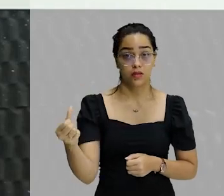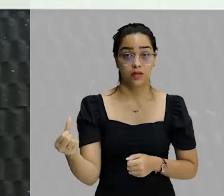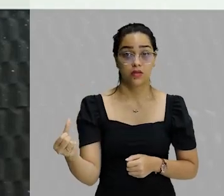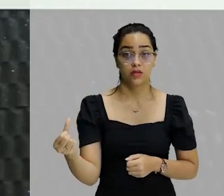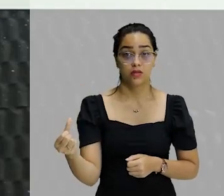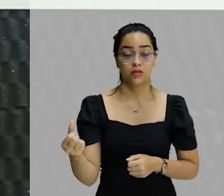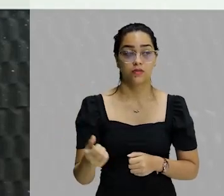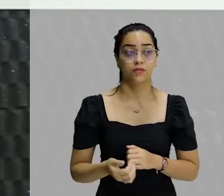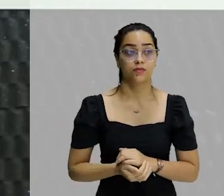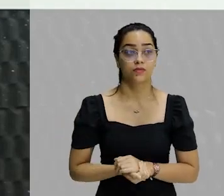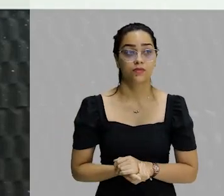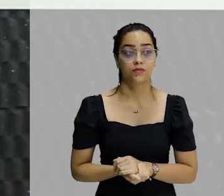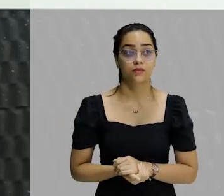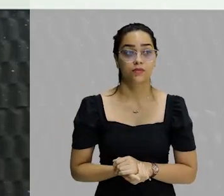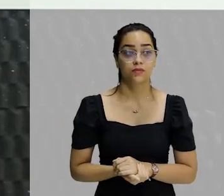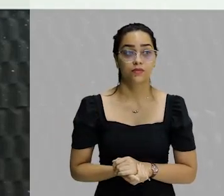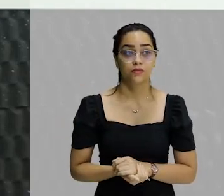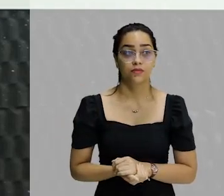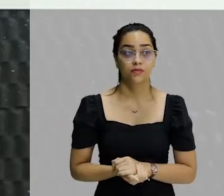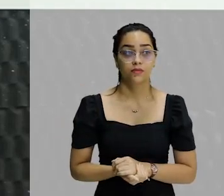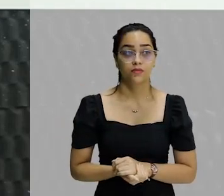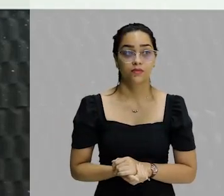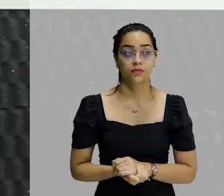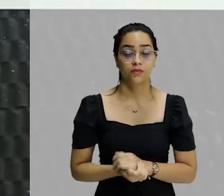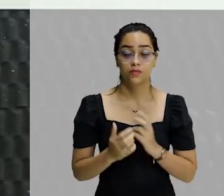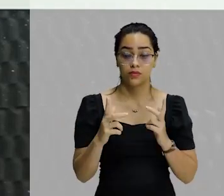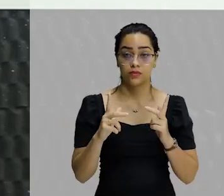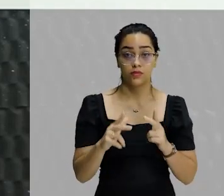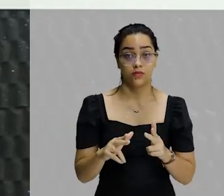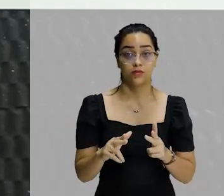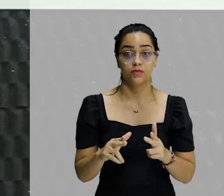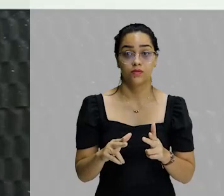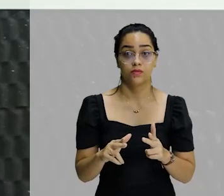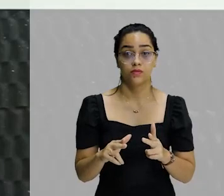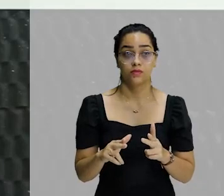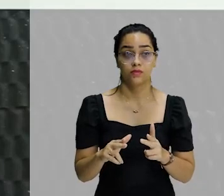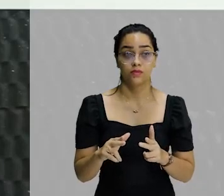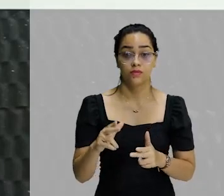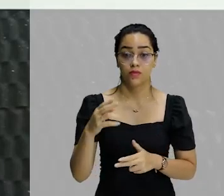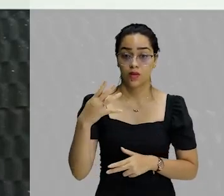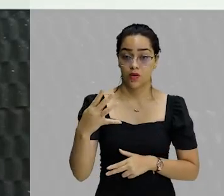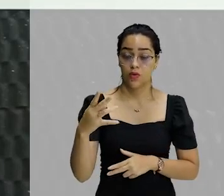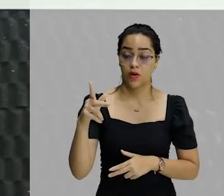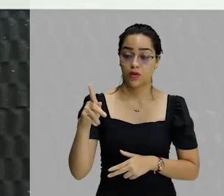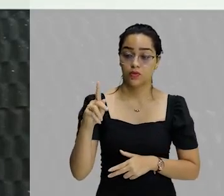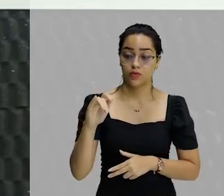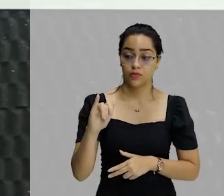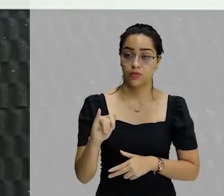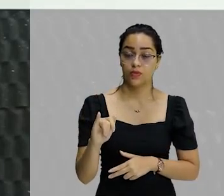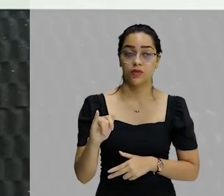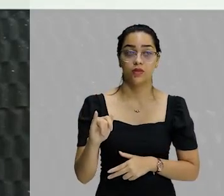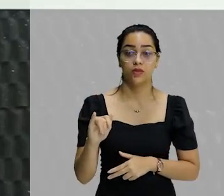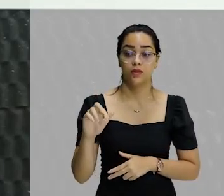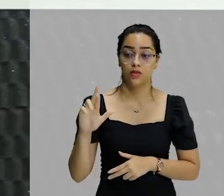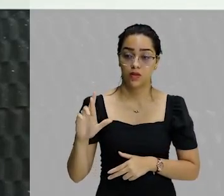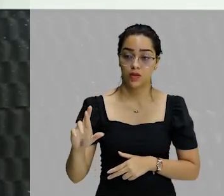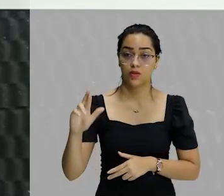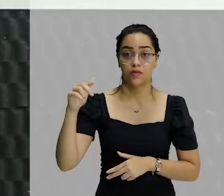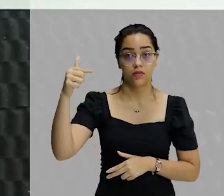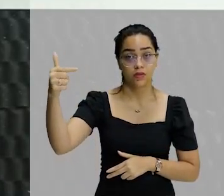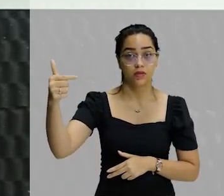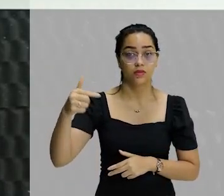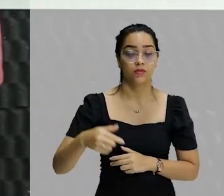576. π igual a 4πr ao